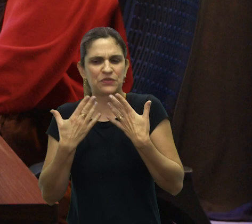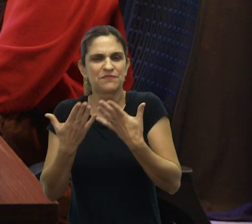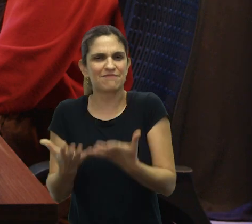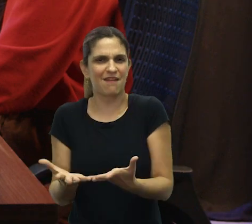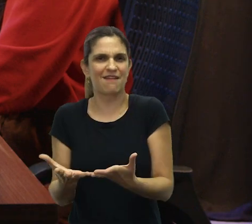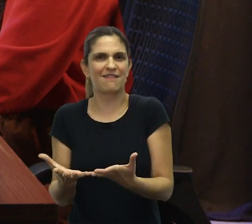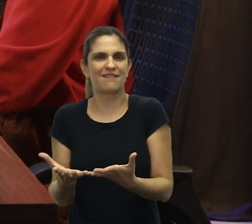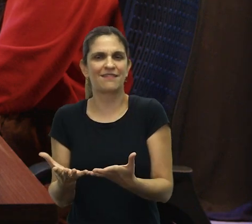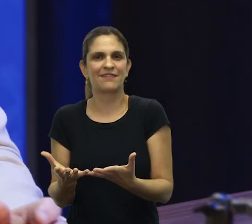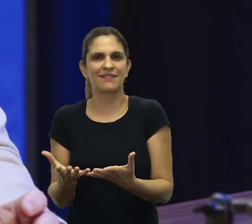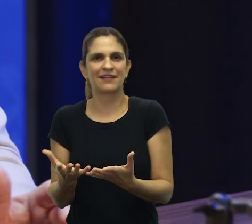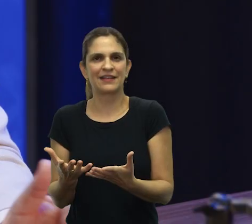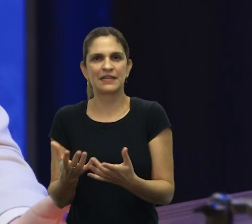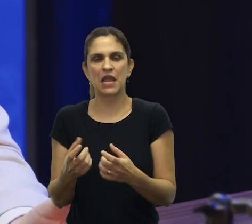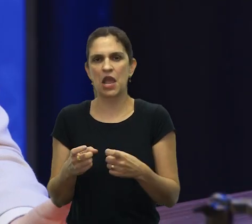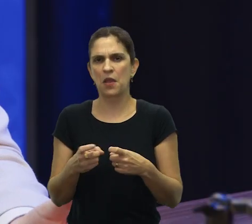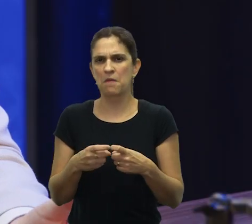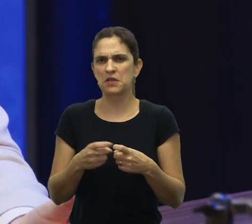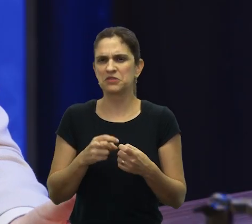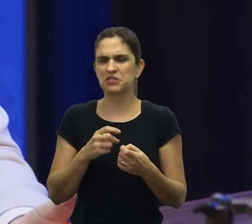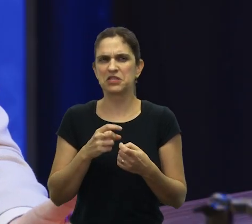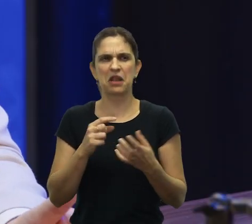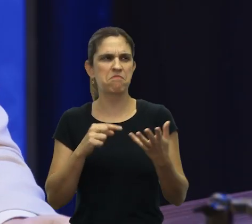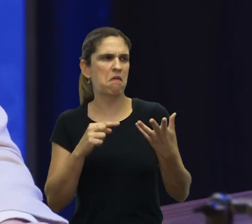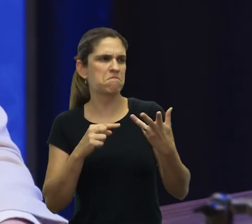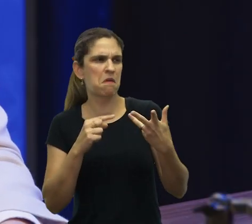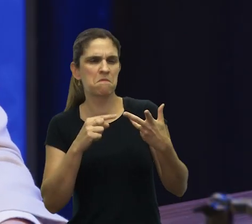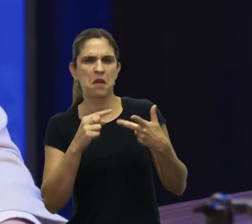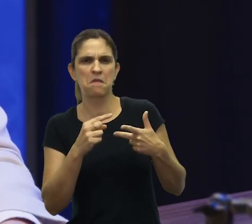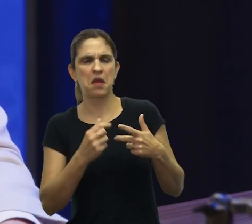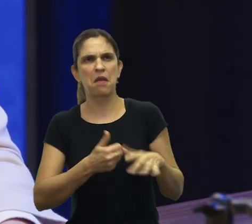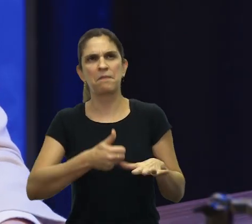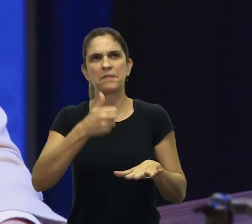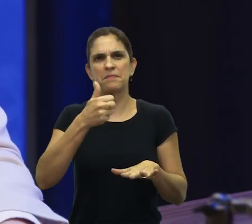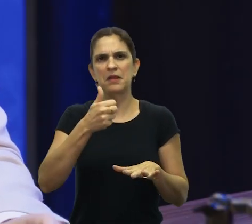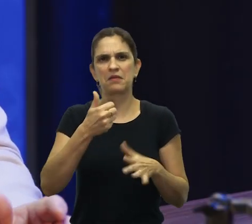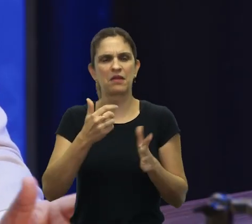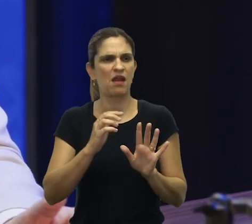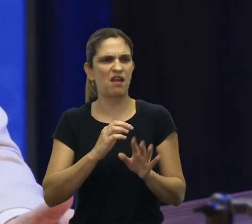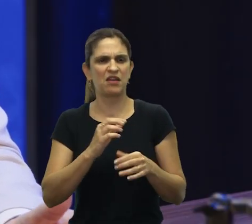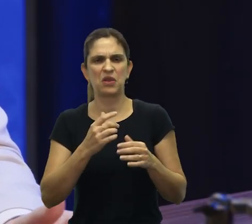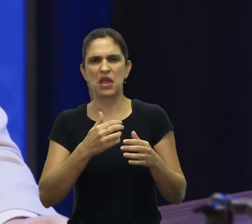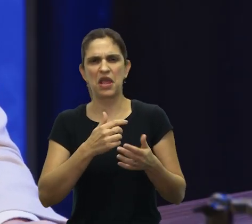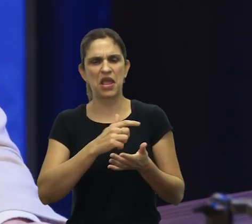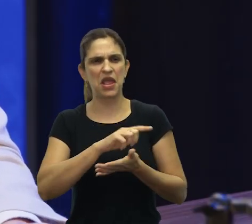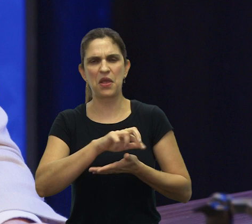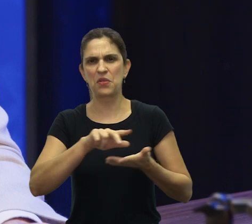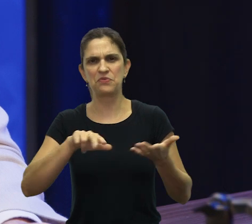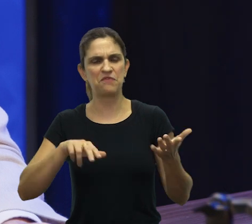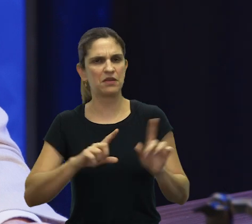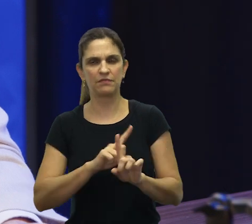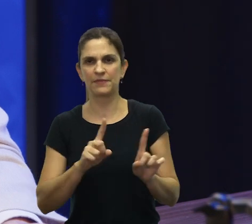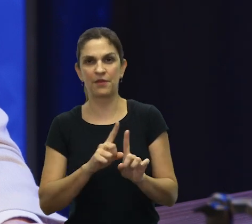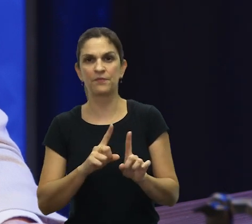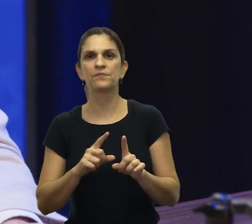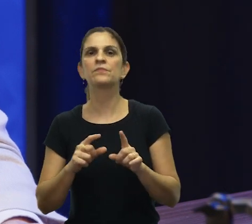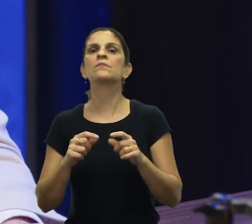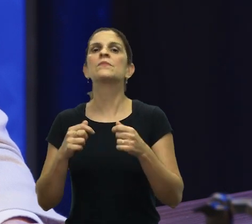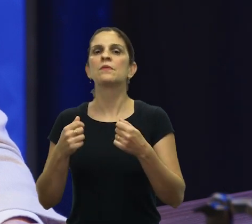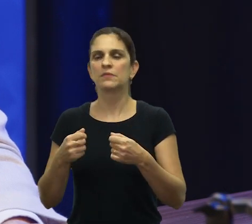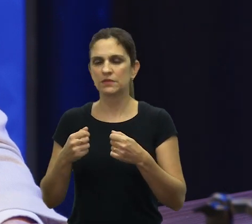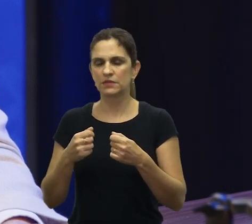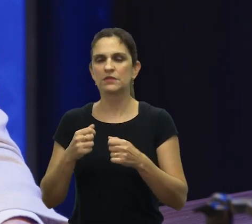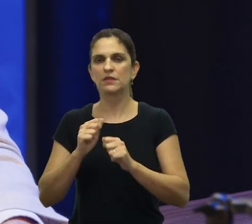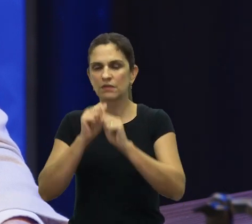medicina pensando em outras coisas, colocando em primeiro lugar, está equivocado. Tem que fazer por vocação, você tem que